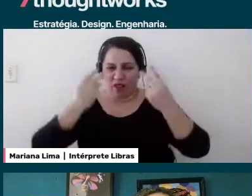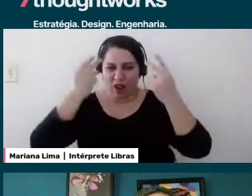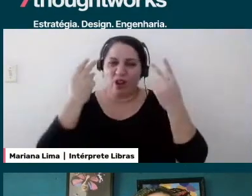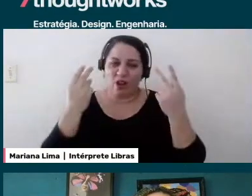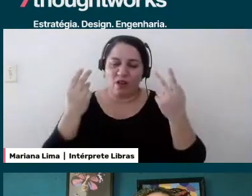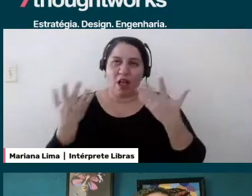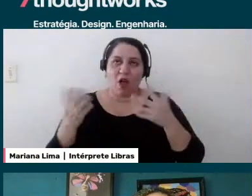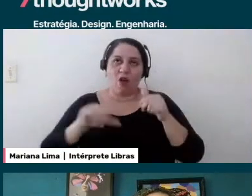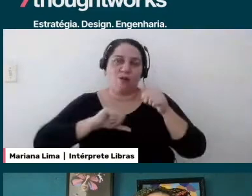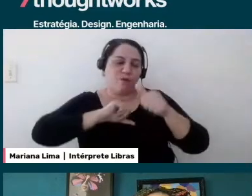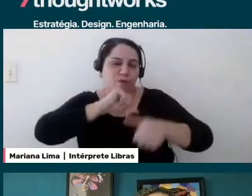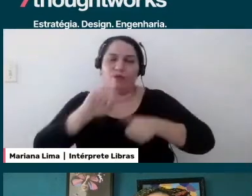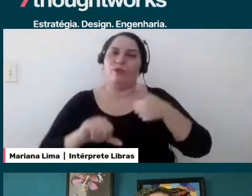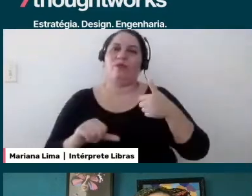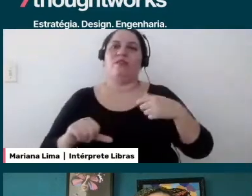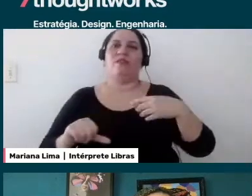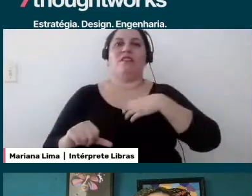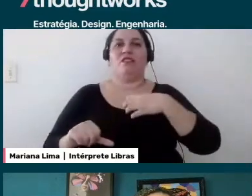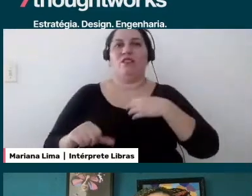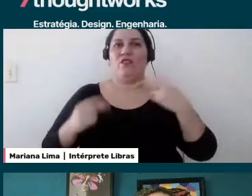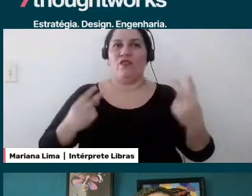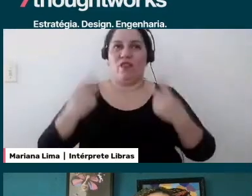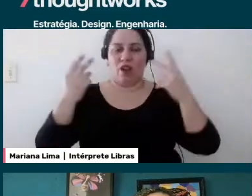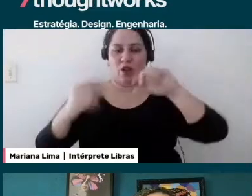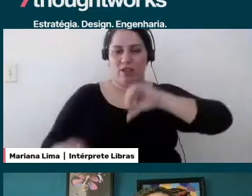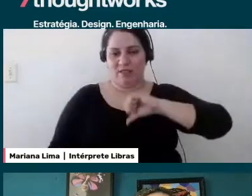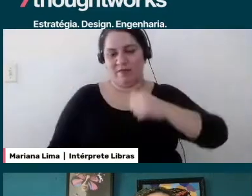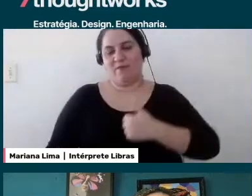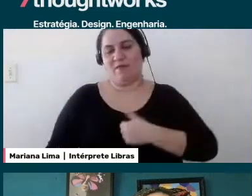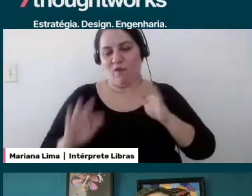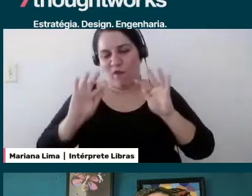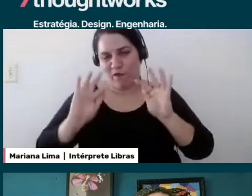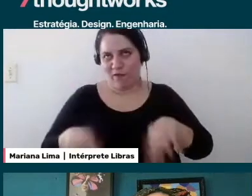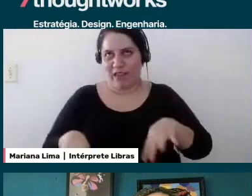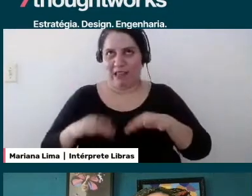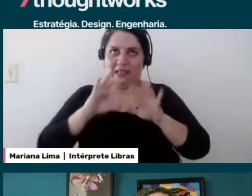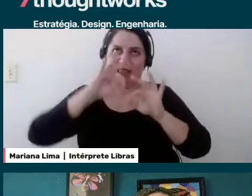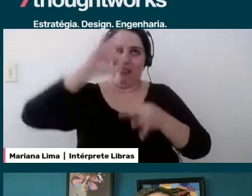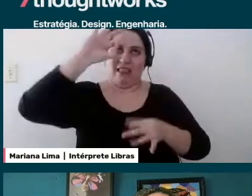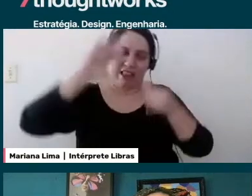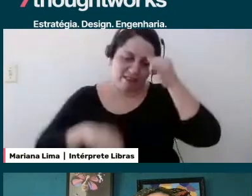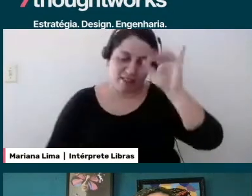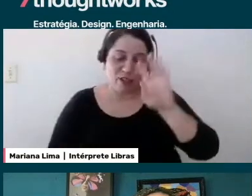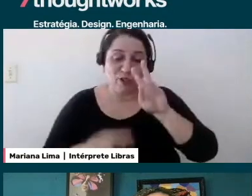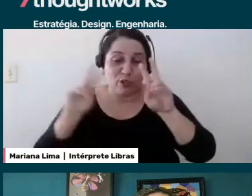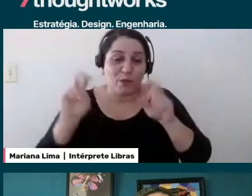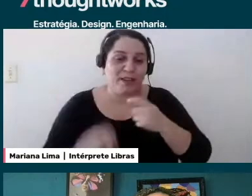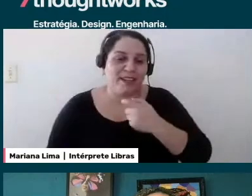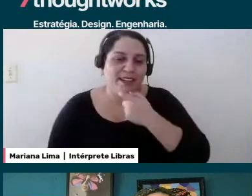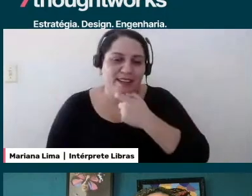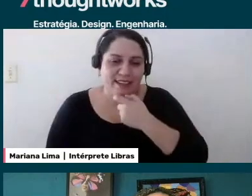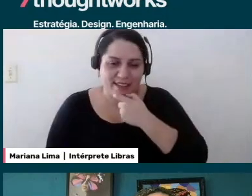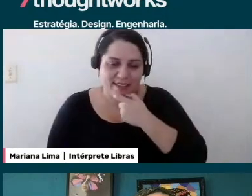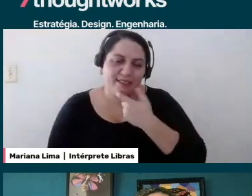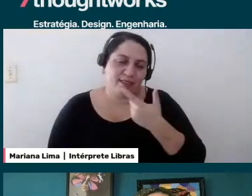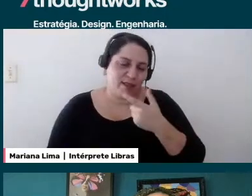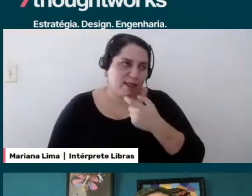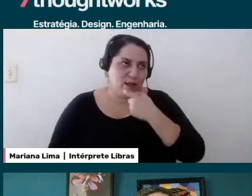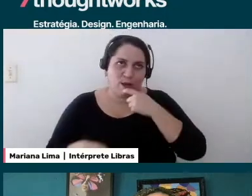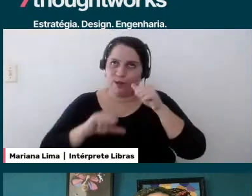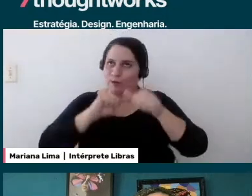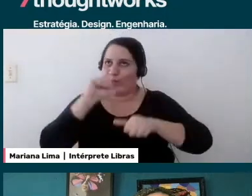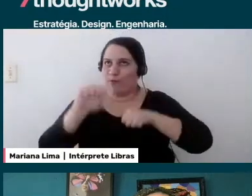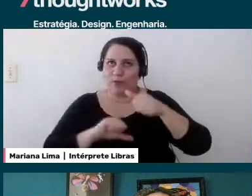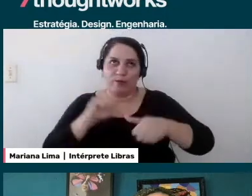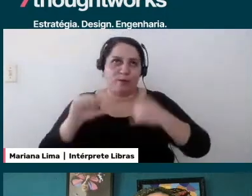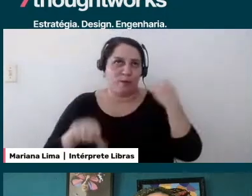é desenvolvida. E aí, só para encerrar, sem me estender muito, uma coisa muito legal do inglês, a gente sabe, o mundo da tecnologia todo, inglês,